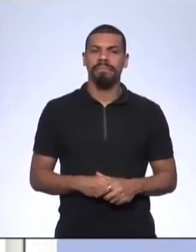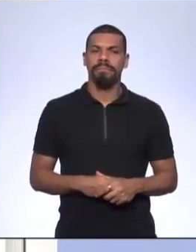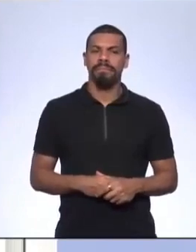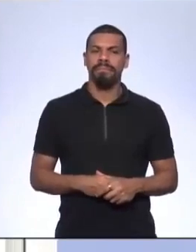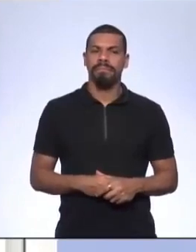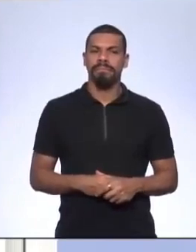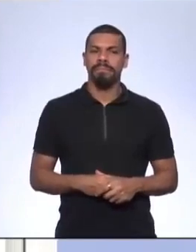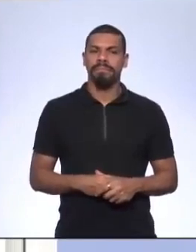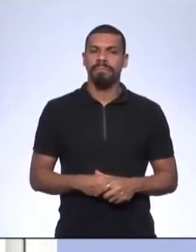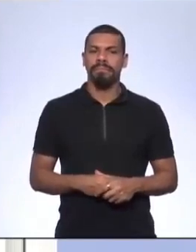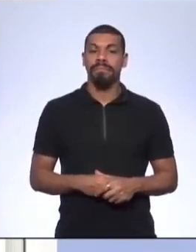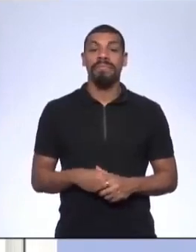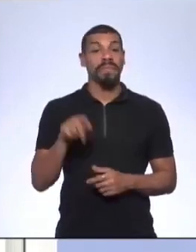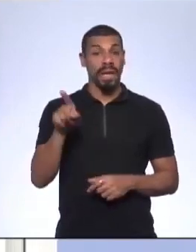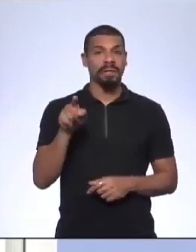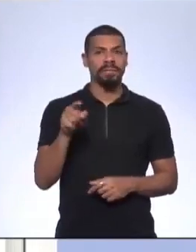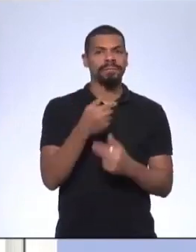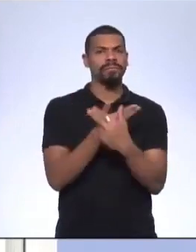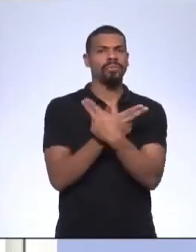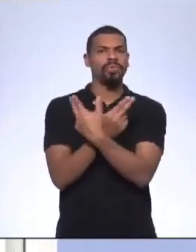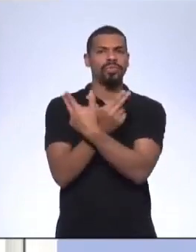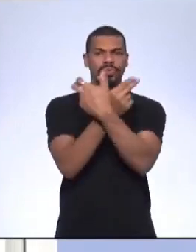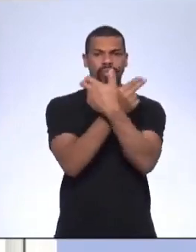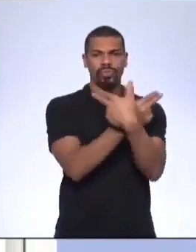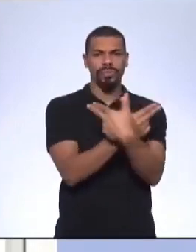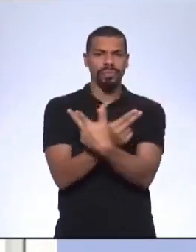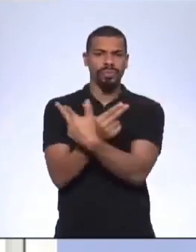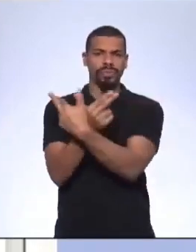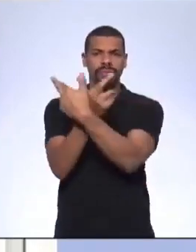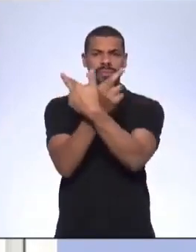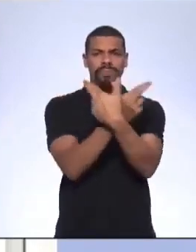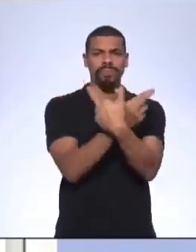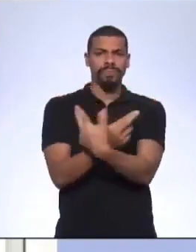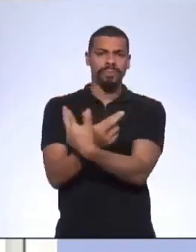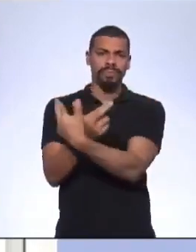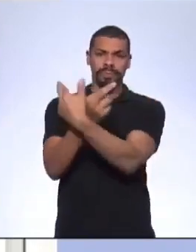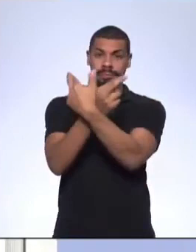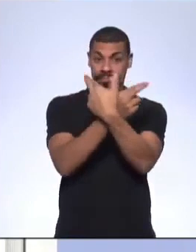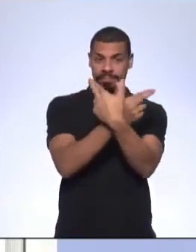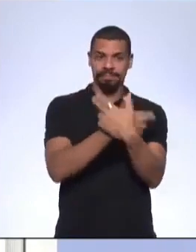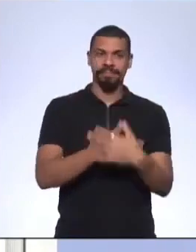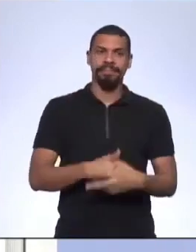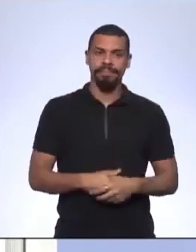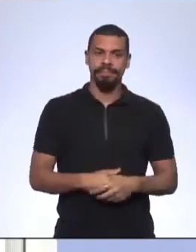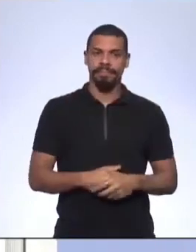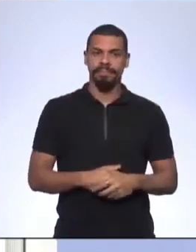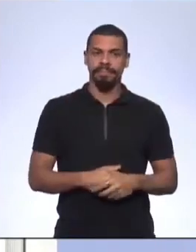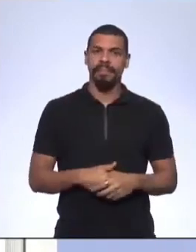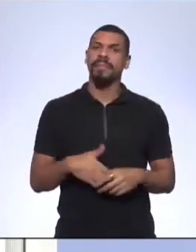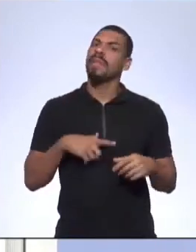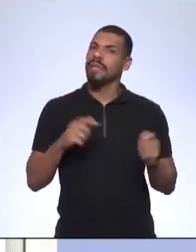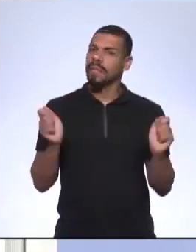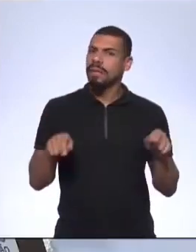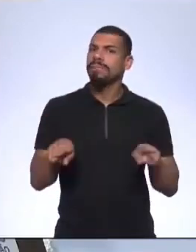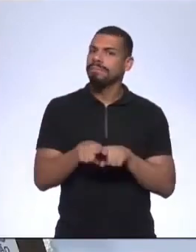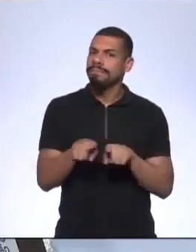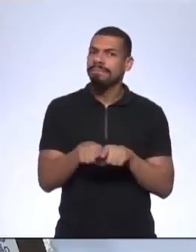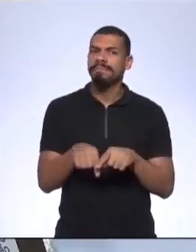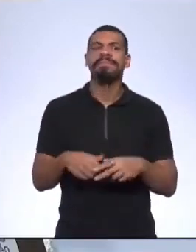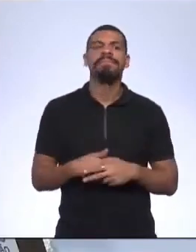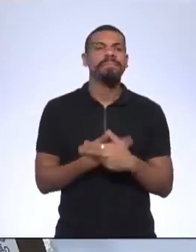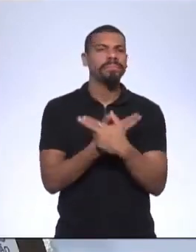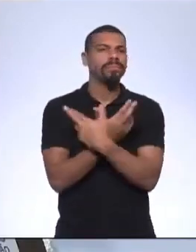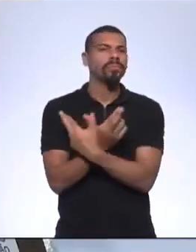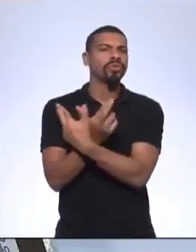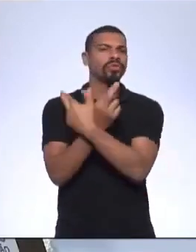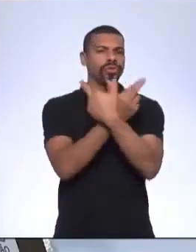o satélite lançado, né? Claro que eu simplifiquei, você tem que ter um veículo lançador de satélite e tal. A